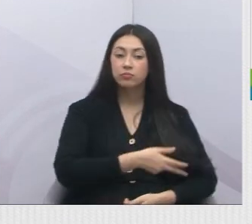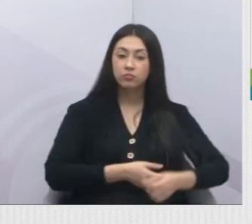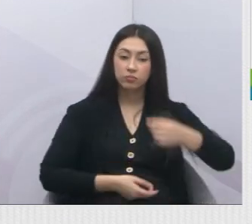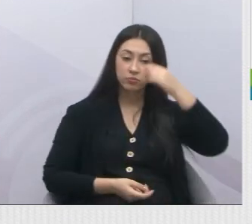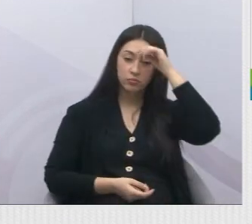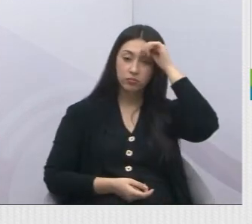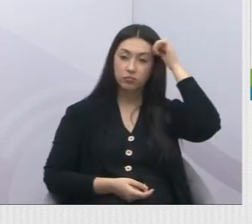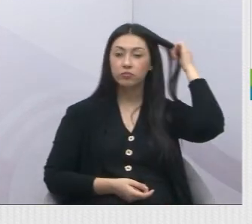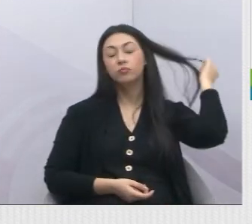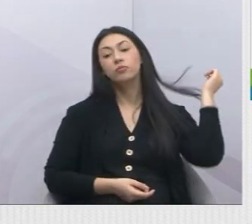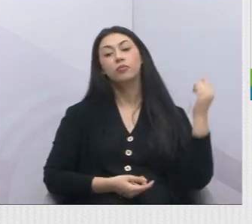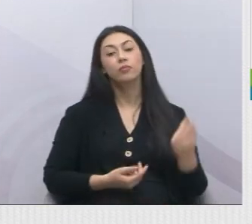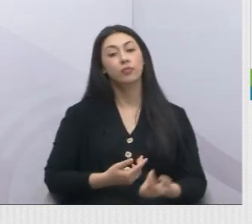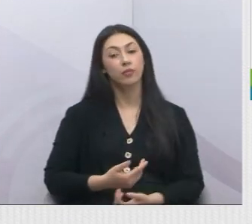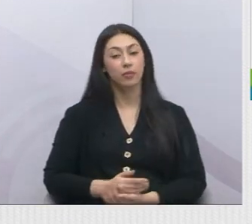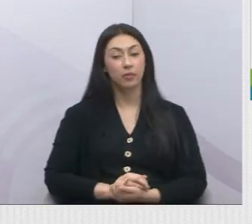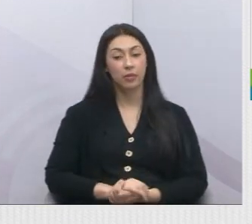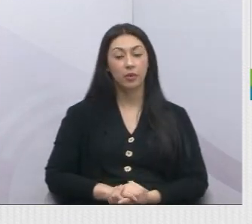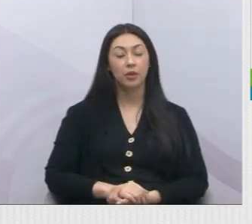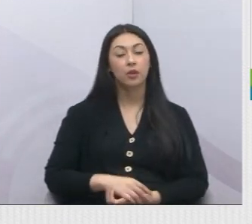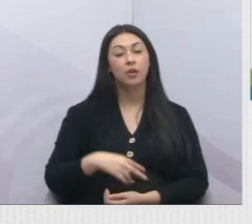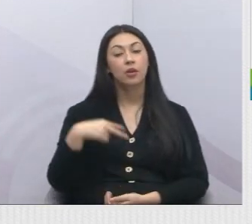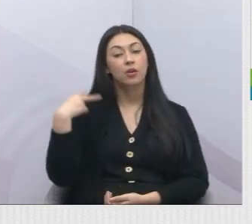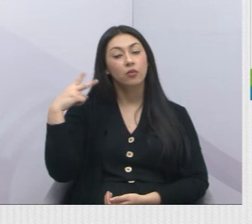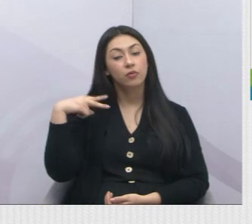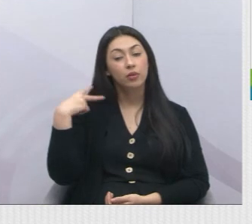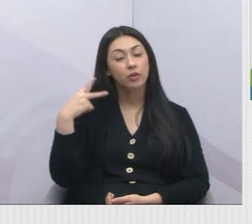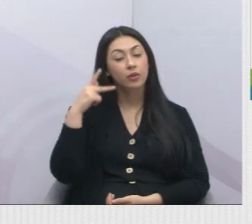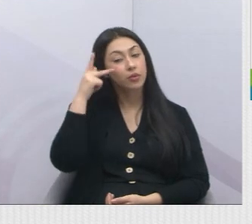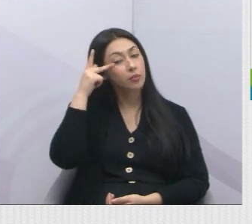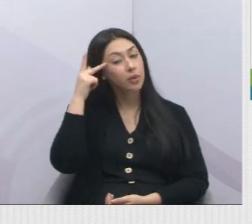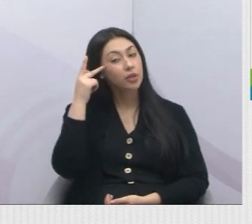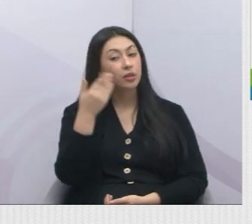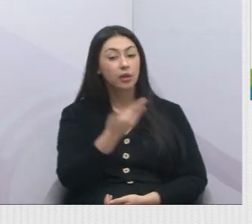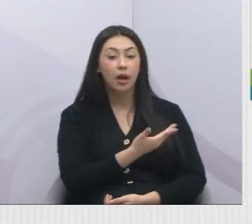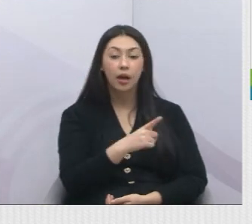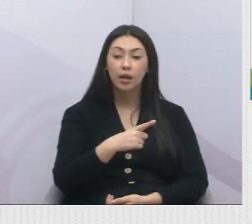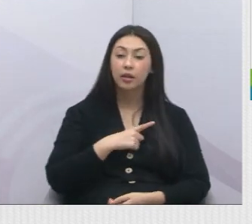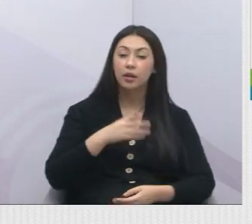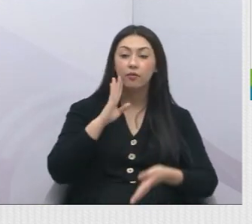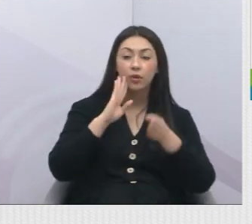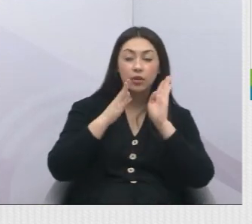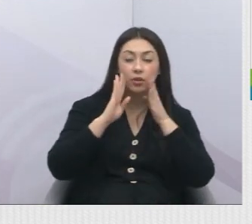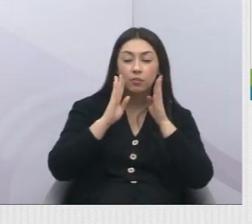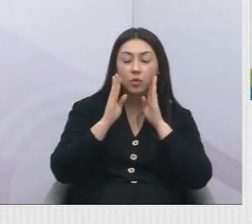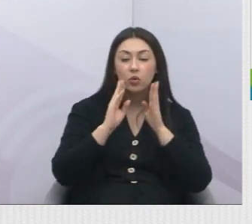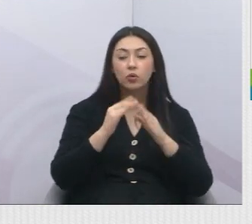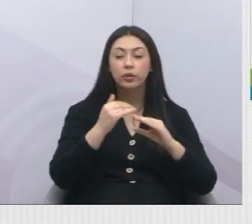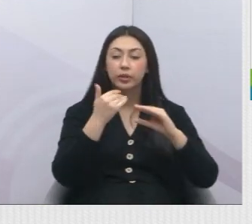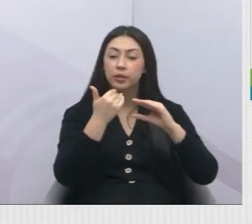contatos, vereador Paulinho de Esporte, meu Facebook, meu e-mail, nosso telefone